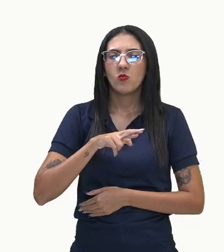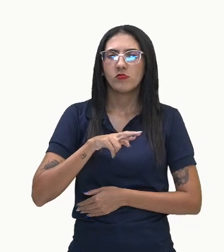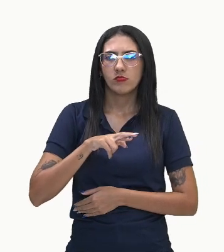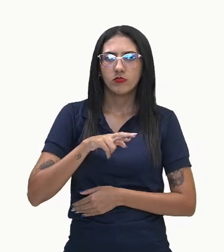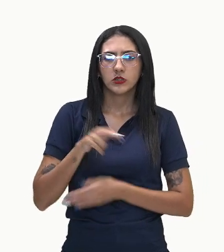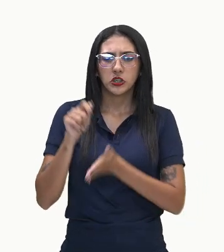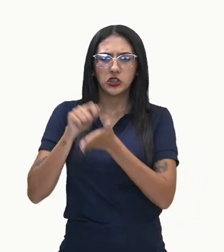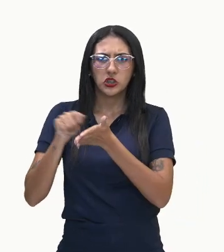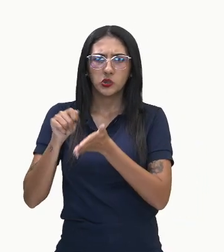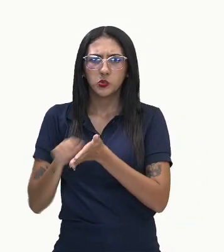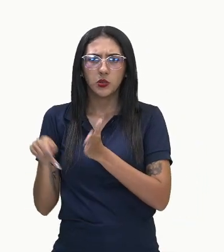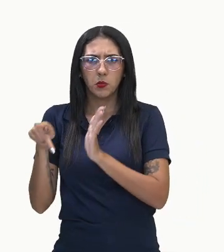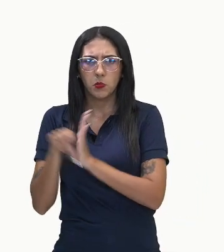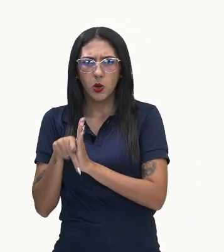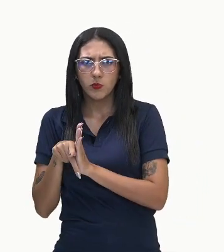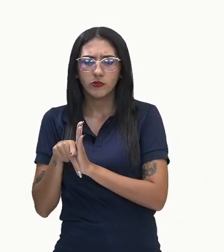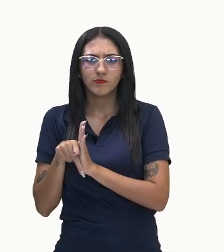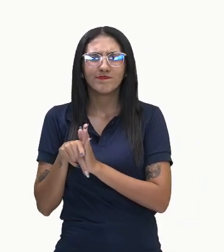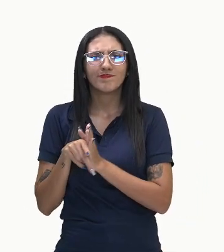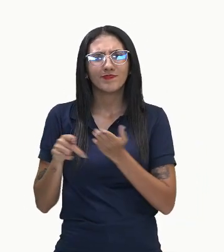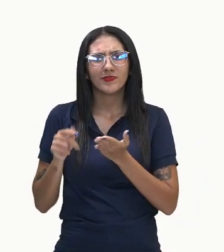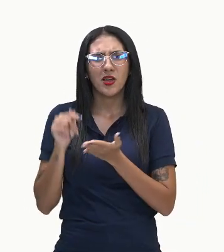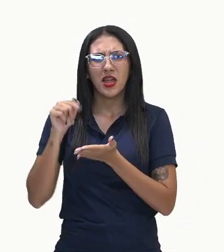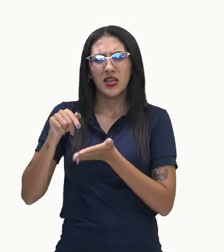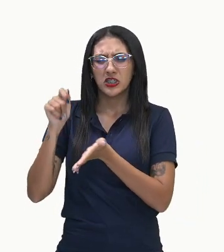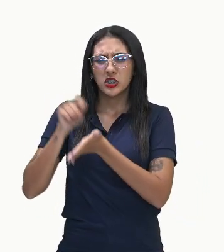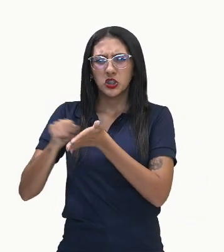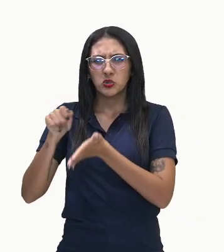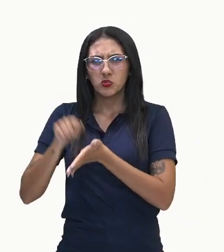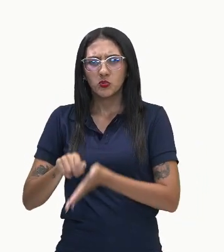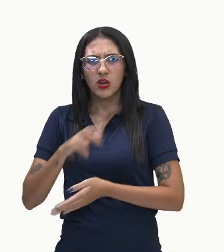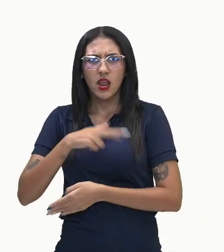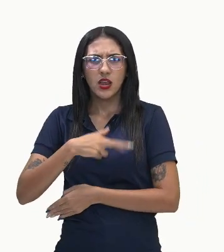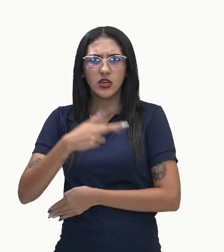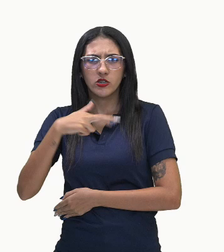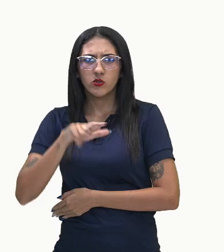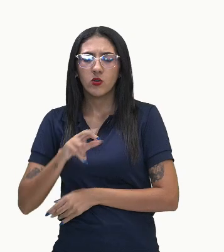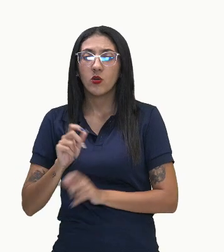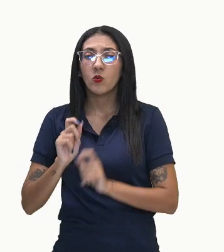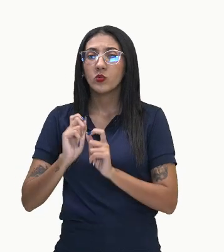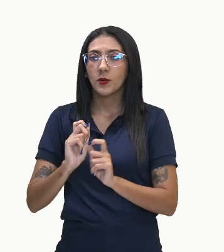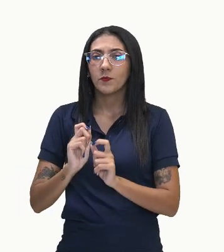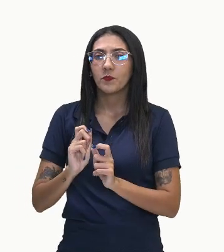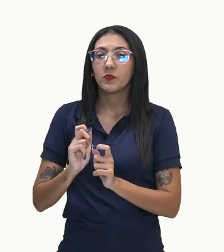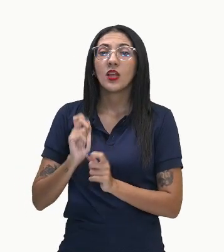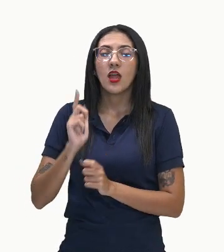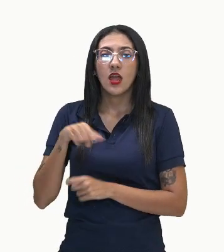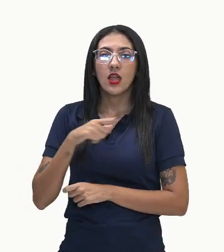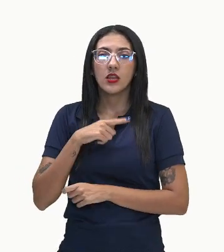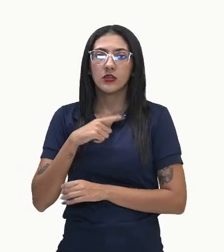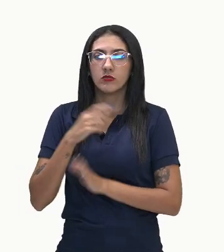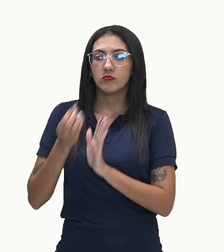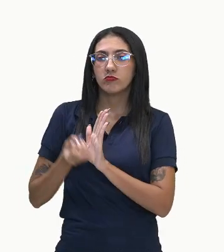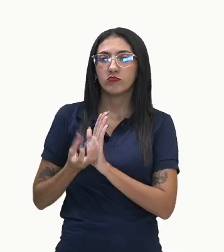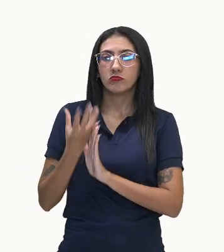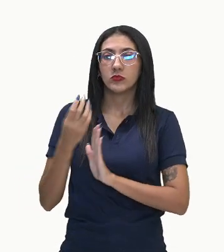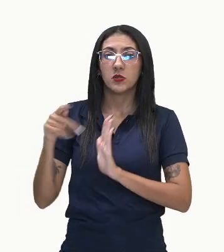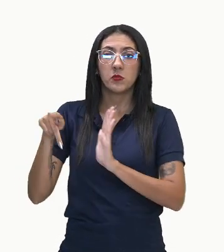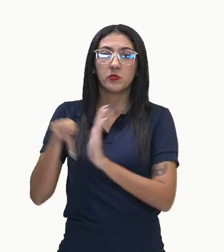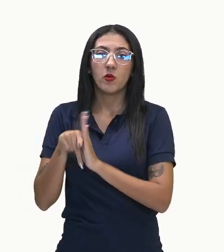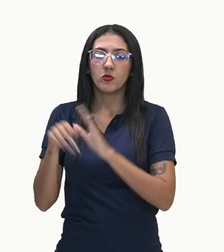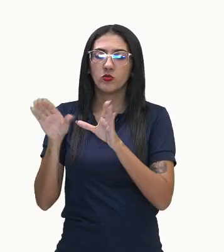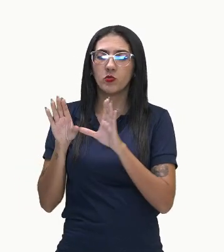Uma coisa, a escritura religiosa, ela é aceita, ela é convencionada por uma comunidade de